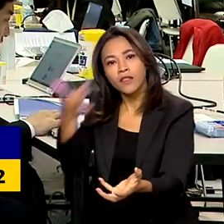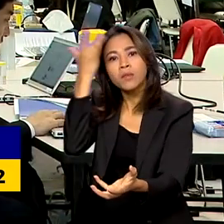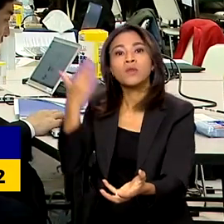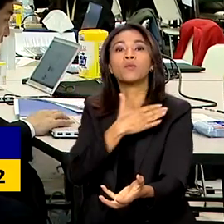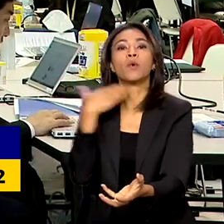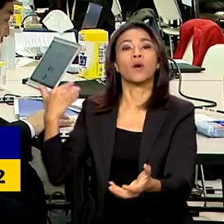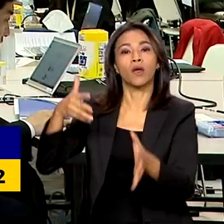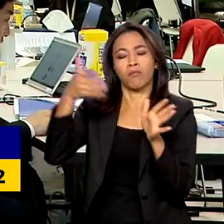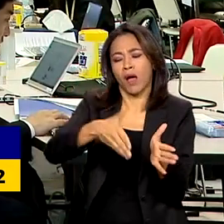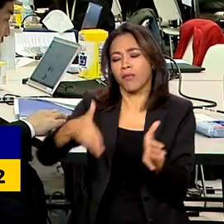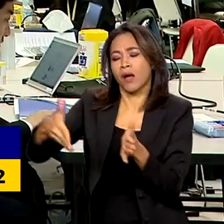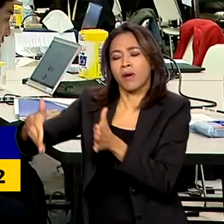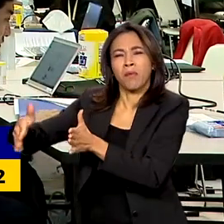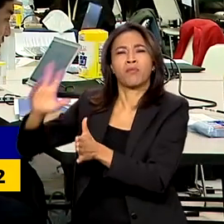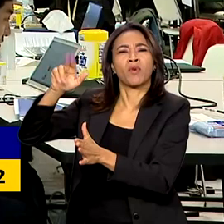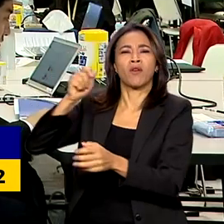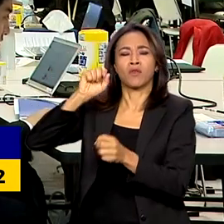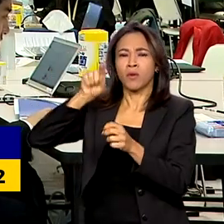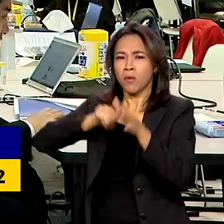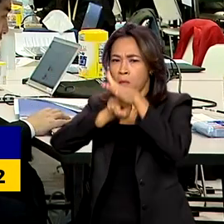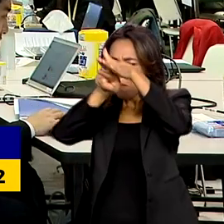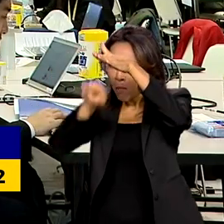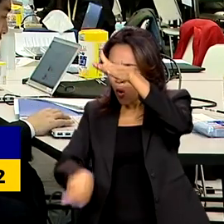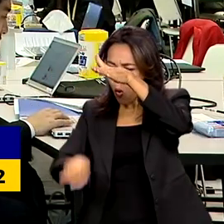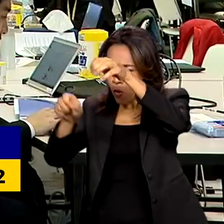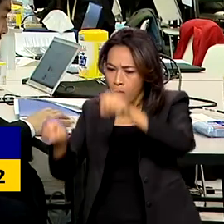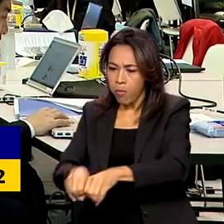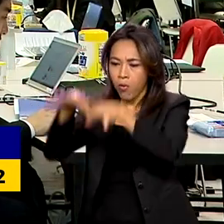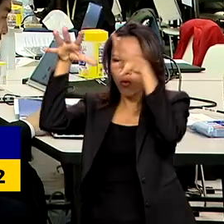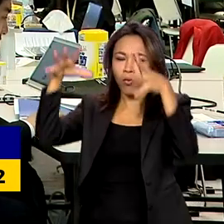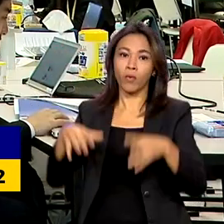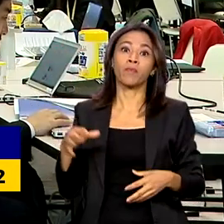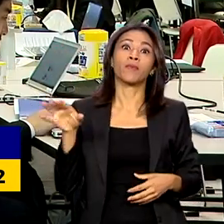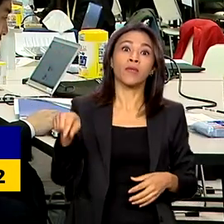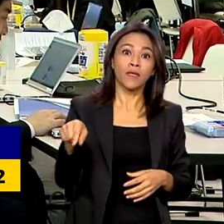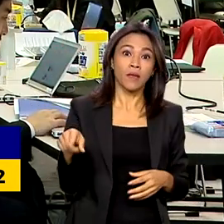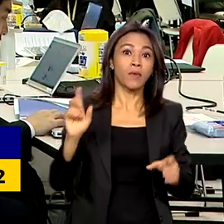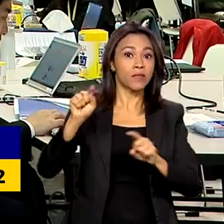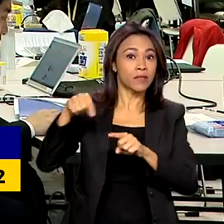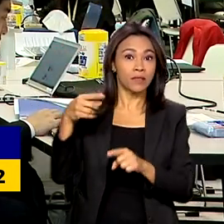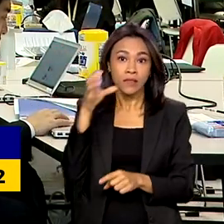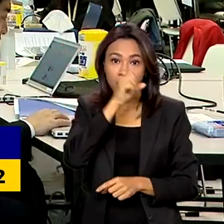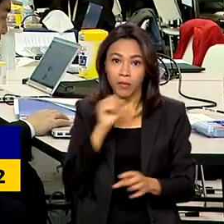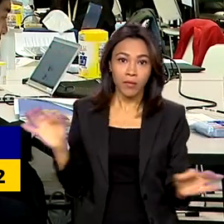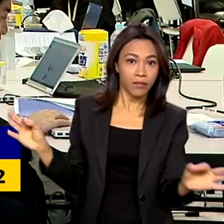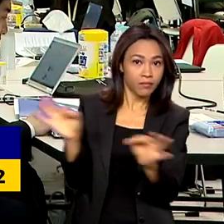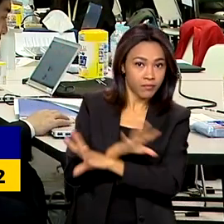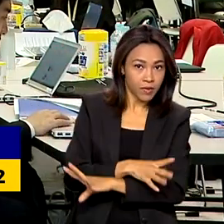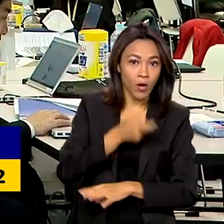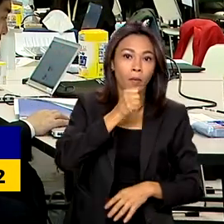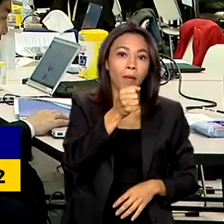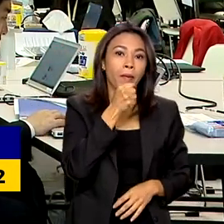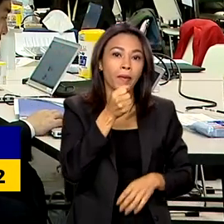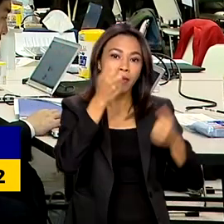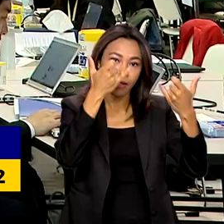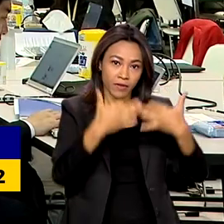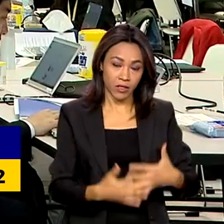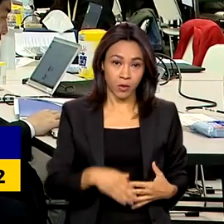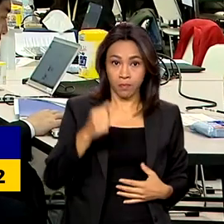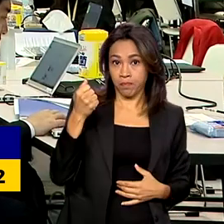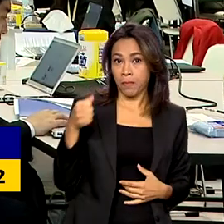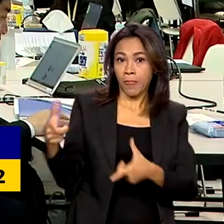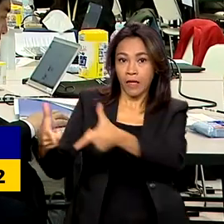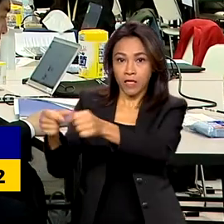pelo Japão termina na segunda-feira com uma coletiva aos jornalistas. Brasil e Japão, aliás, mantêm um programa de